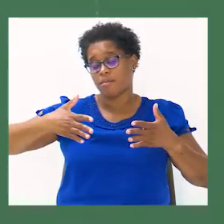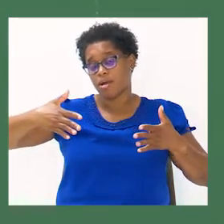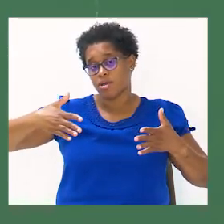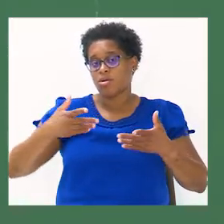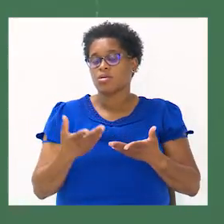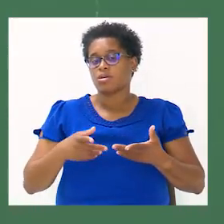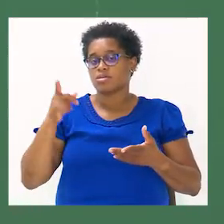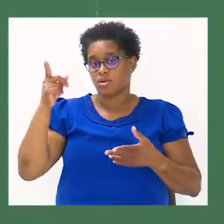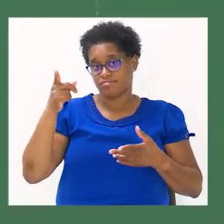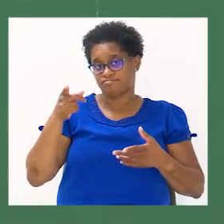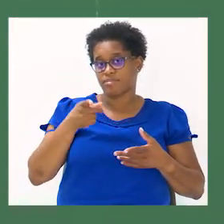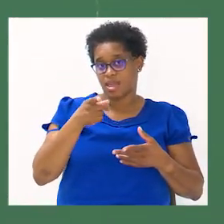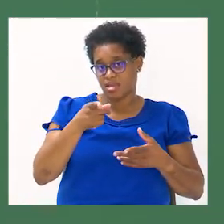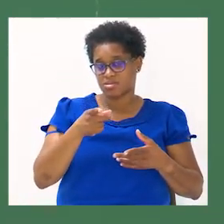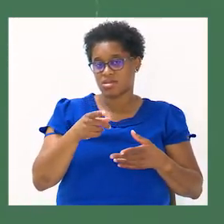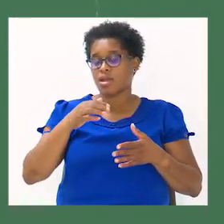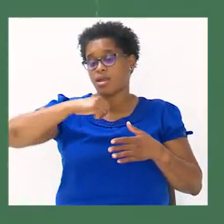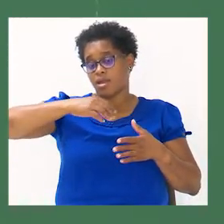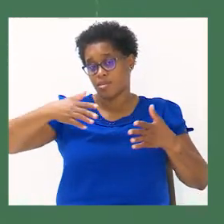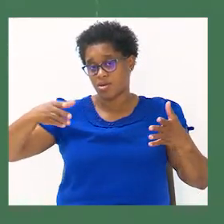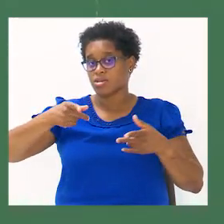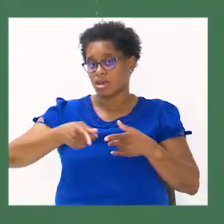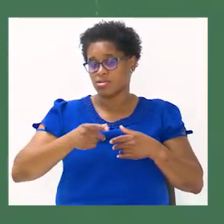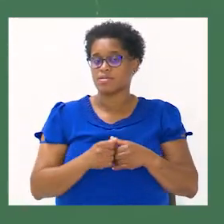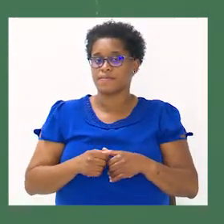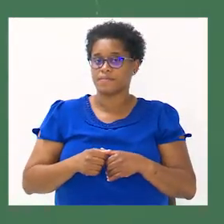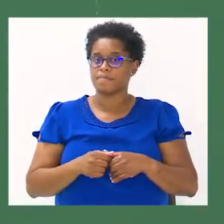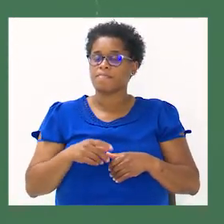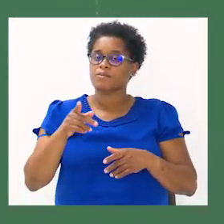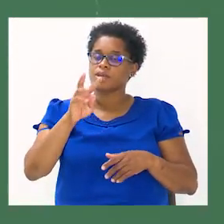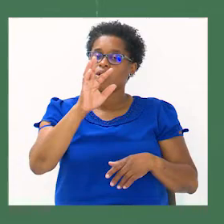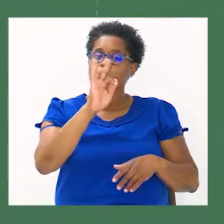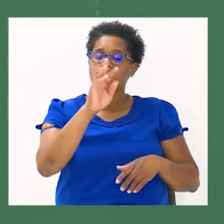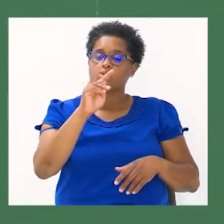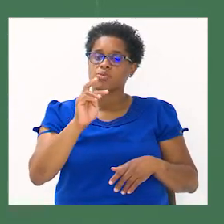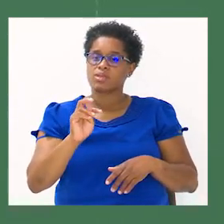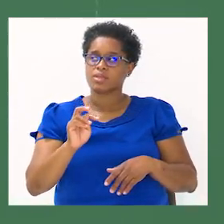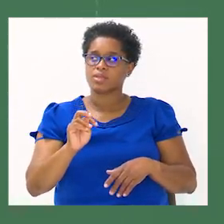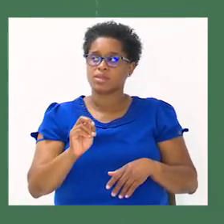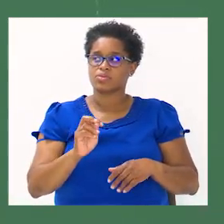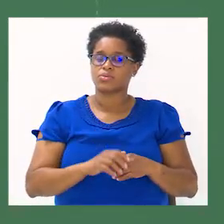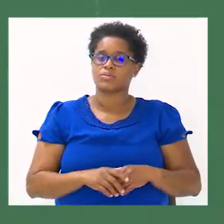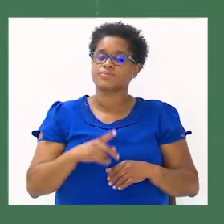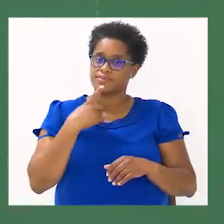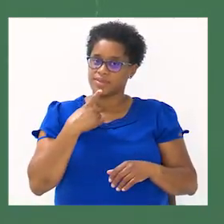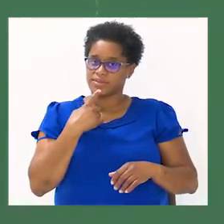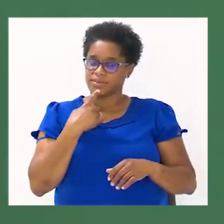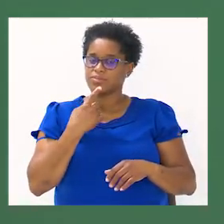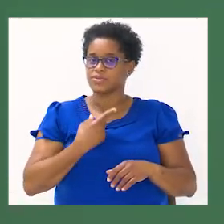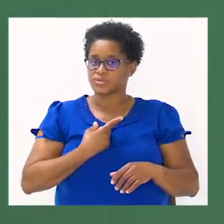fração é maior do que esta, ok? Que corresponde à nossa fração 4 terços.